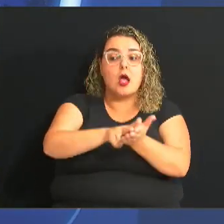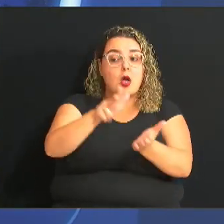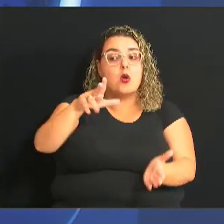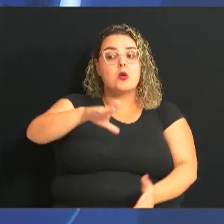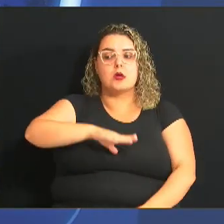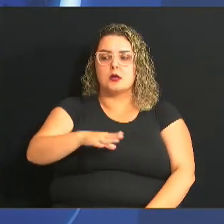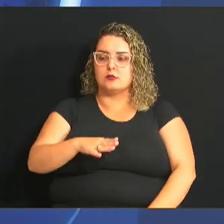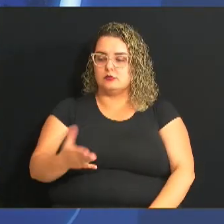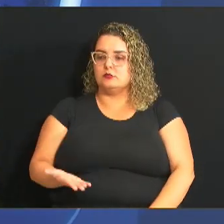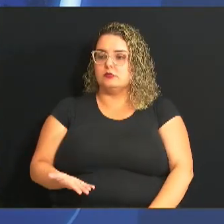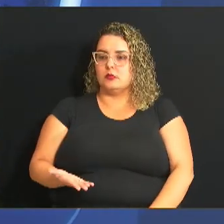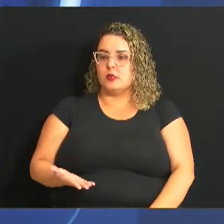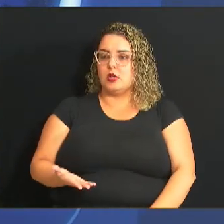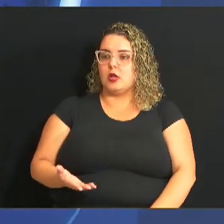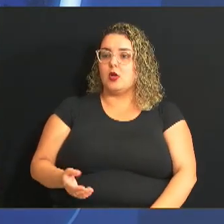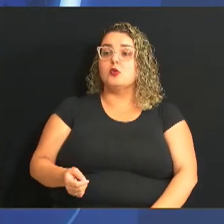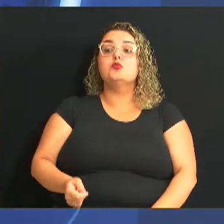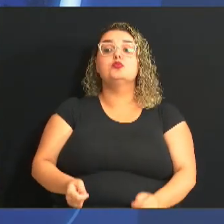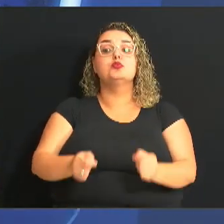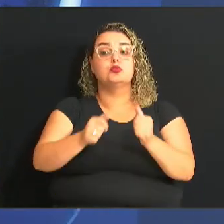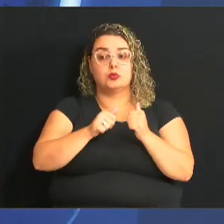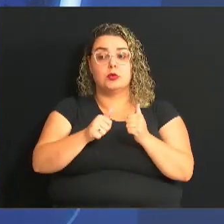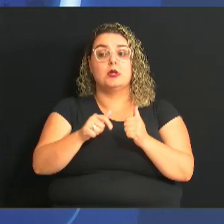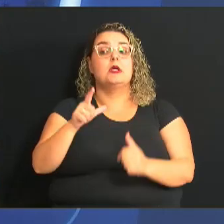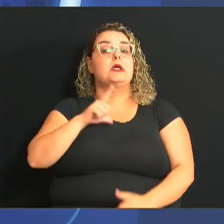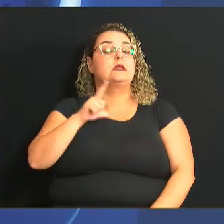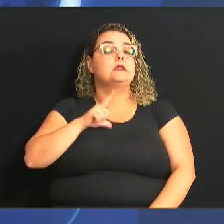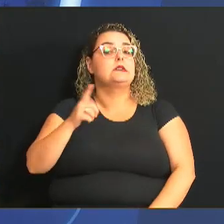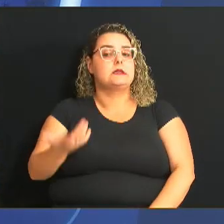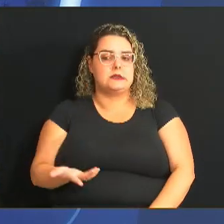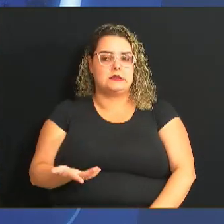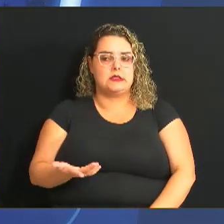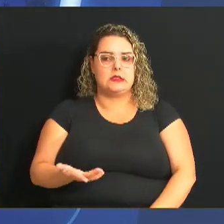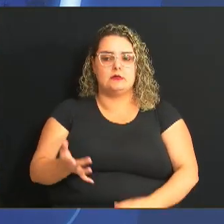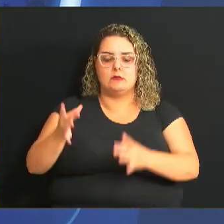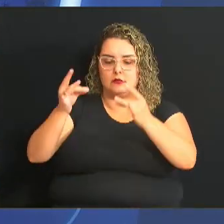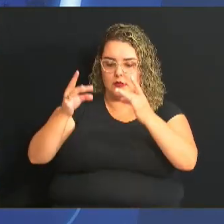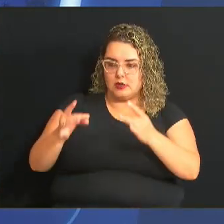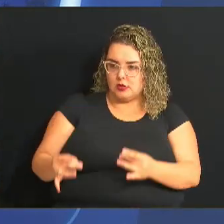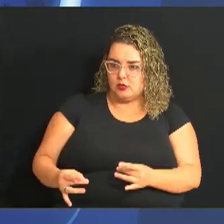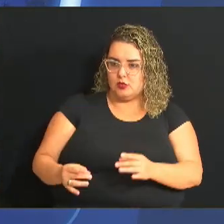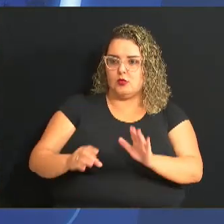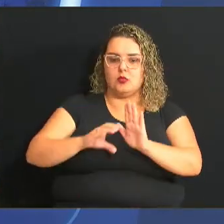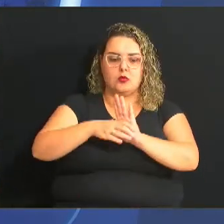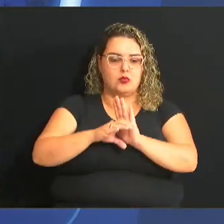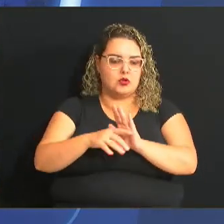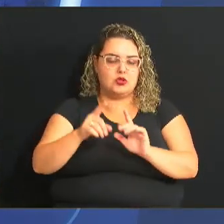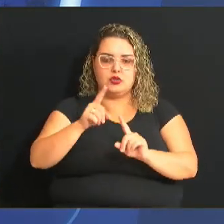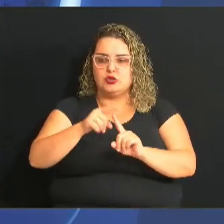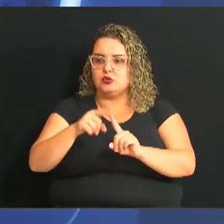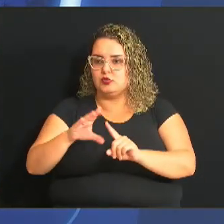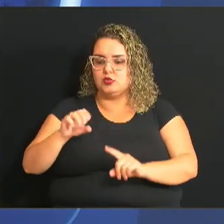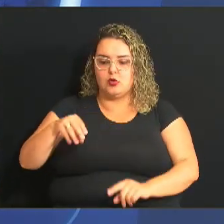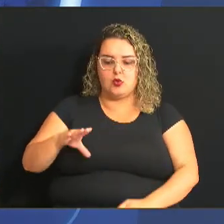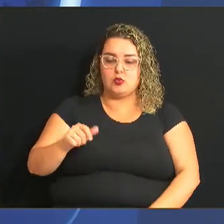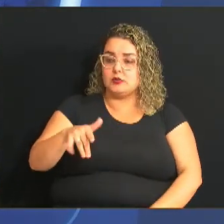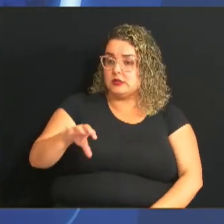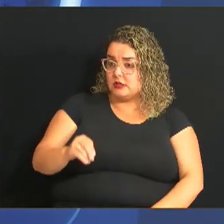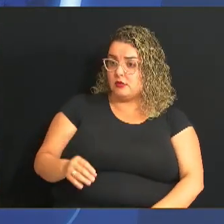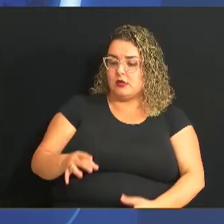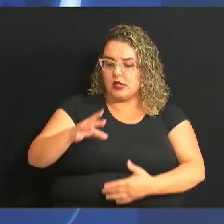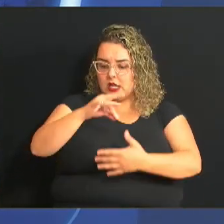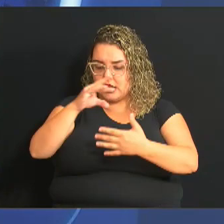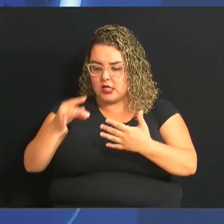a provisão dos benefícios e que contém aí as definições conceituais, tipos de concessão, critérios de inclusão